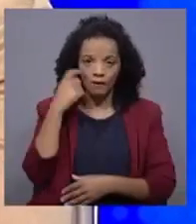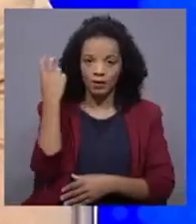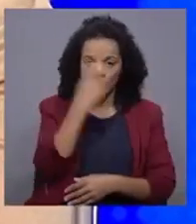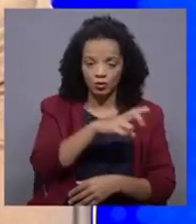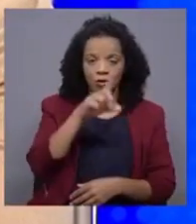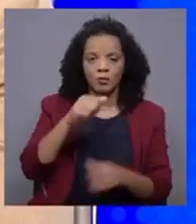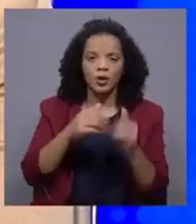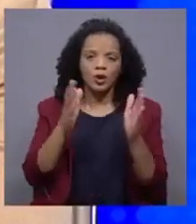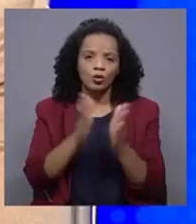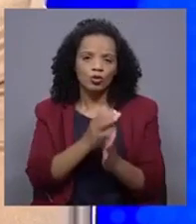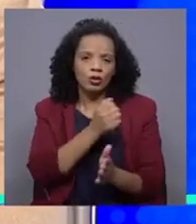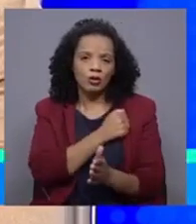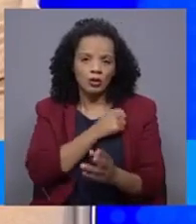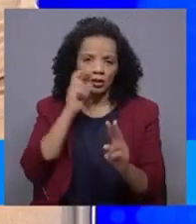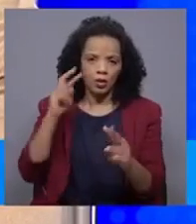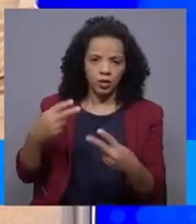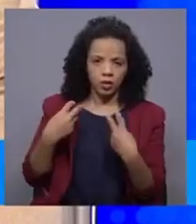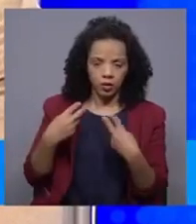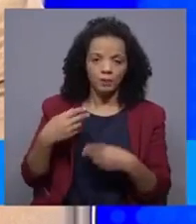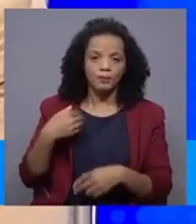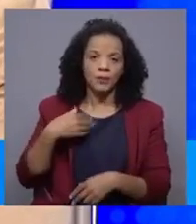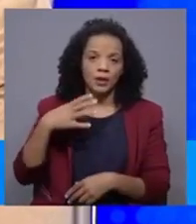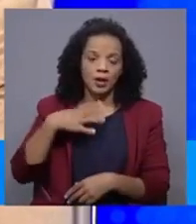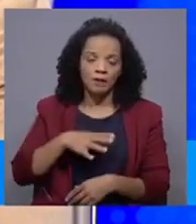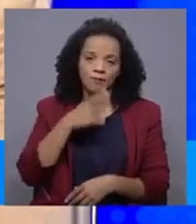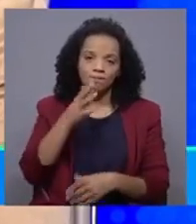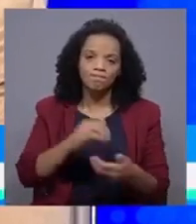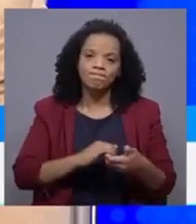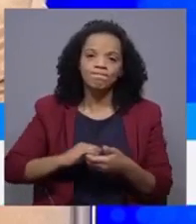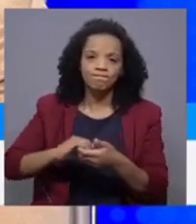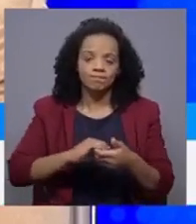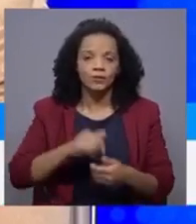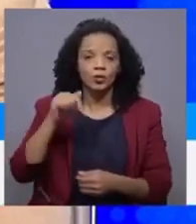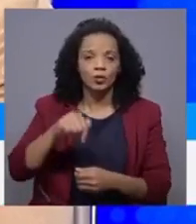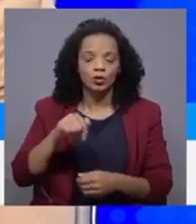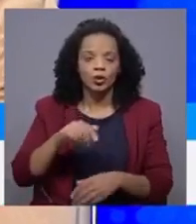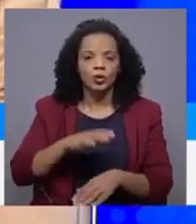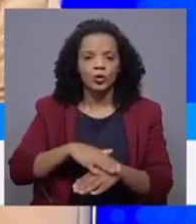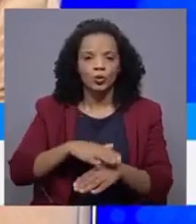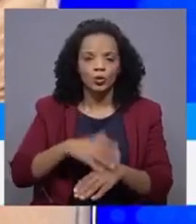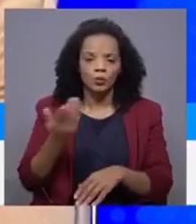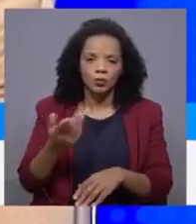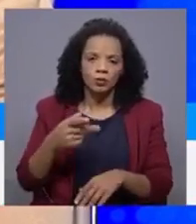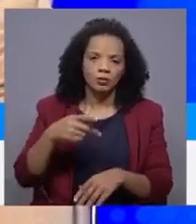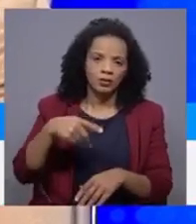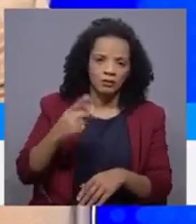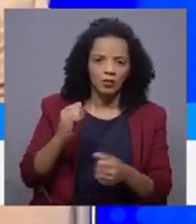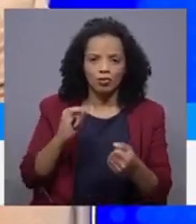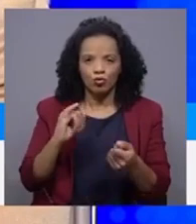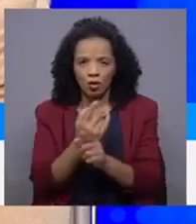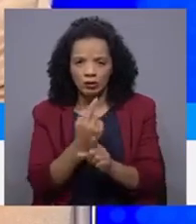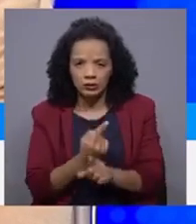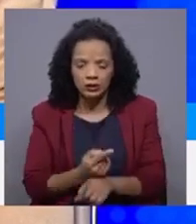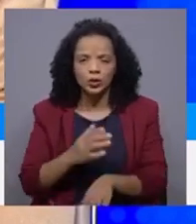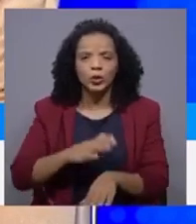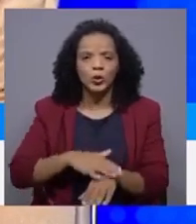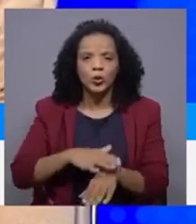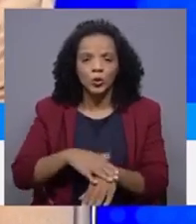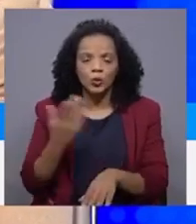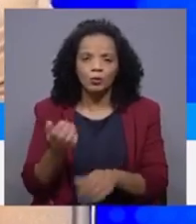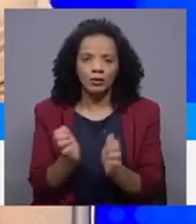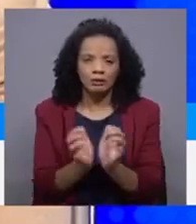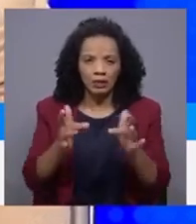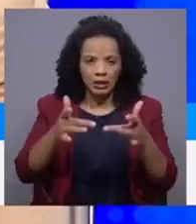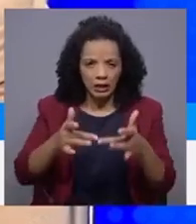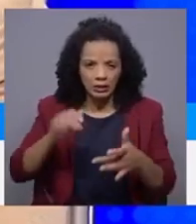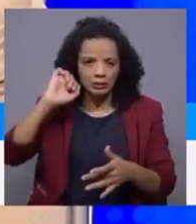todos os que nos acompanham lá em casa. Eu queria só deixar uma palavra de solidariedade hoje aos órgãos de comunicação social que foram vítimas de um ataque